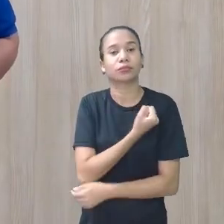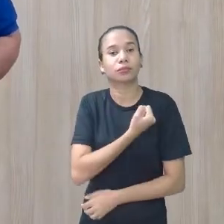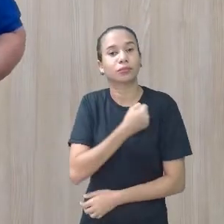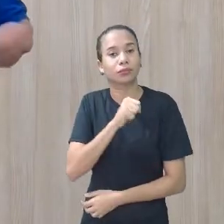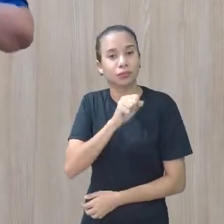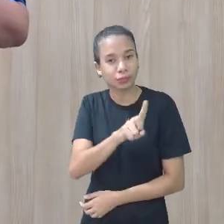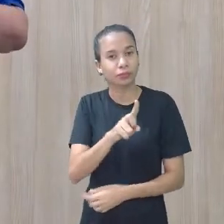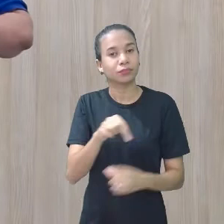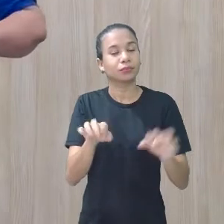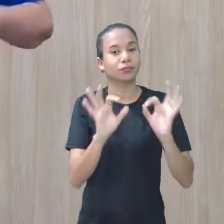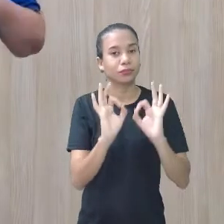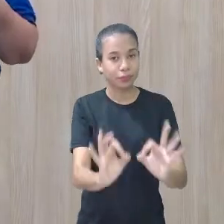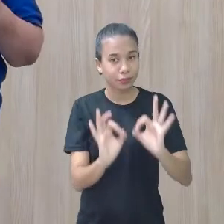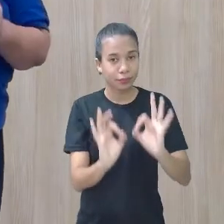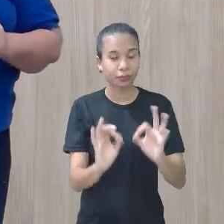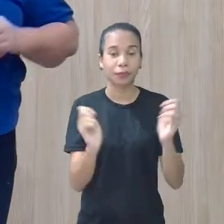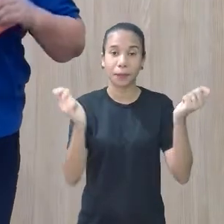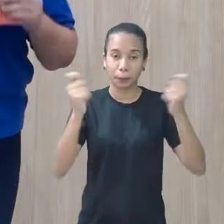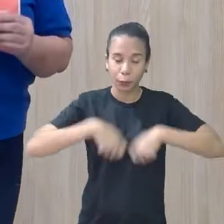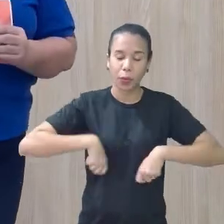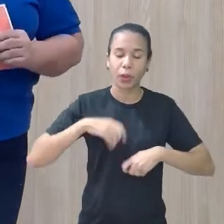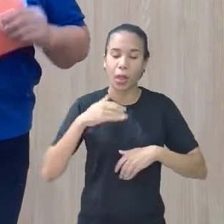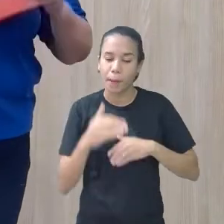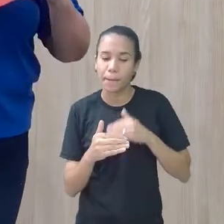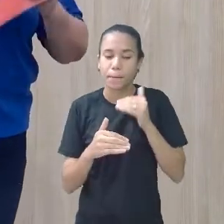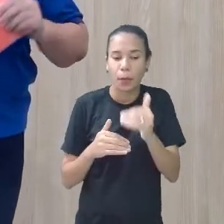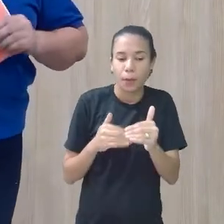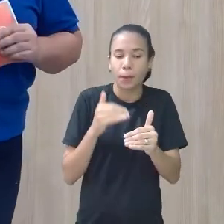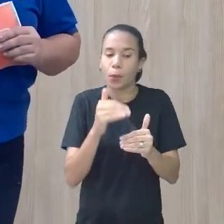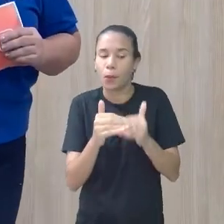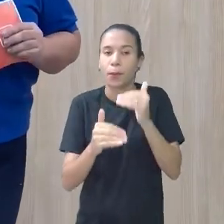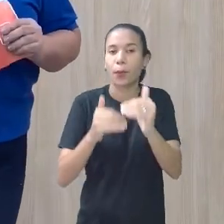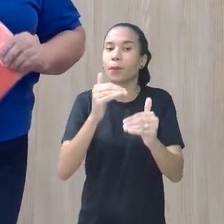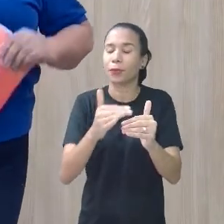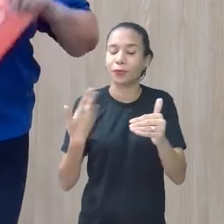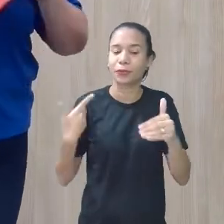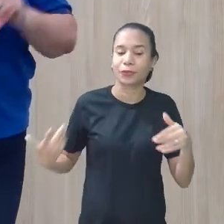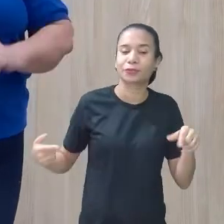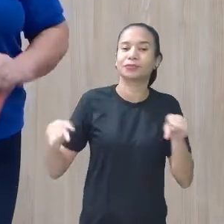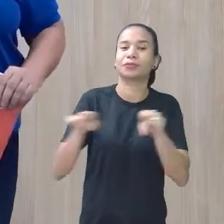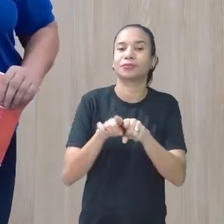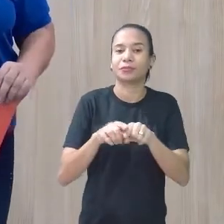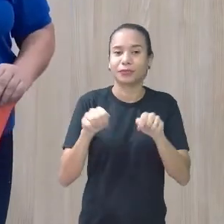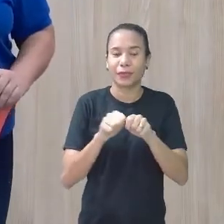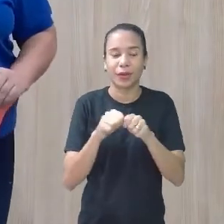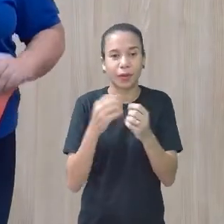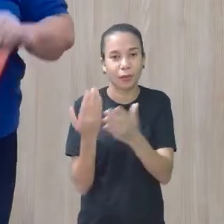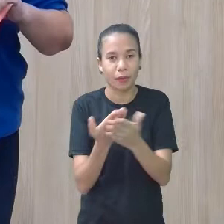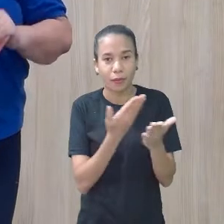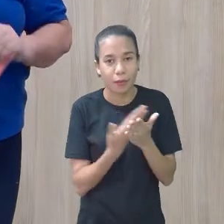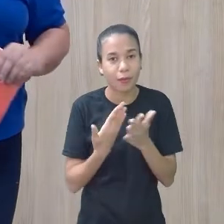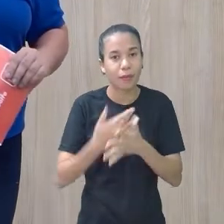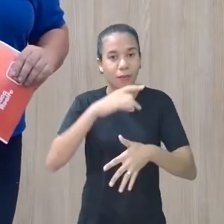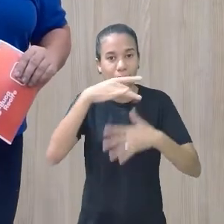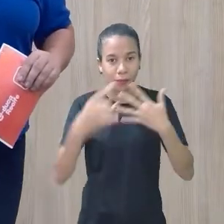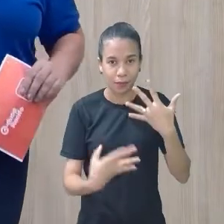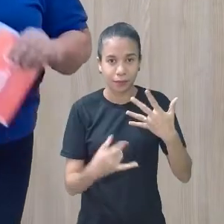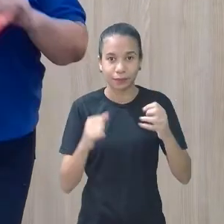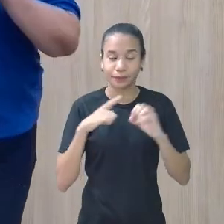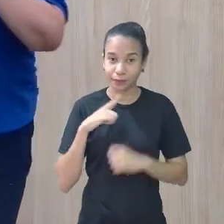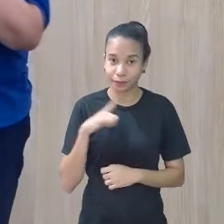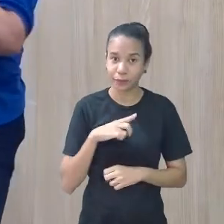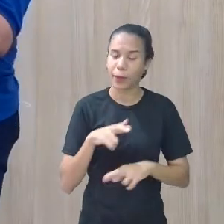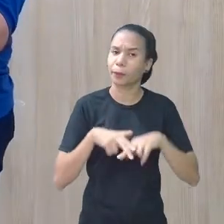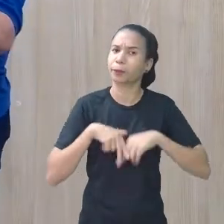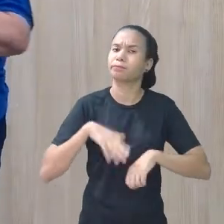1, né? Para que a gente possa, devagarinho, entrar em sintonia e fazer um estudo bem detalhado.